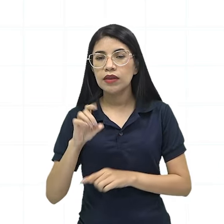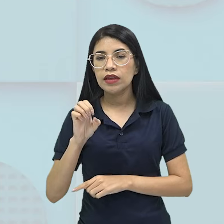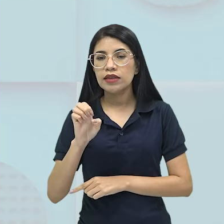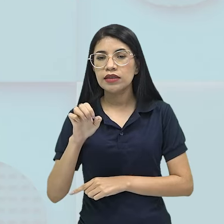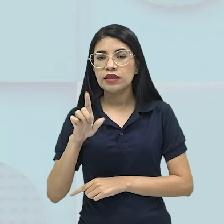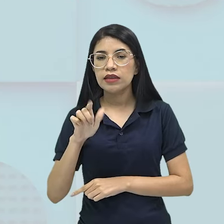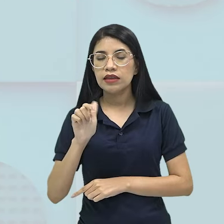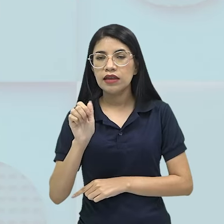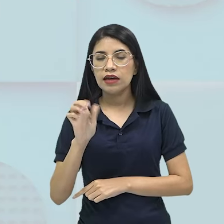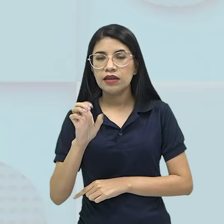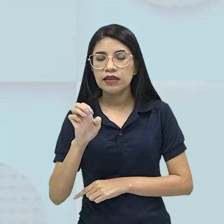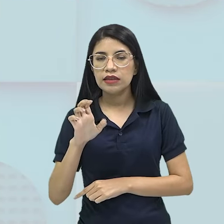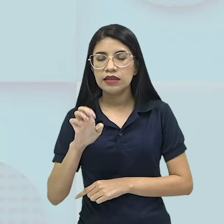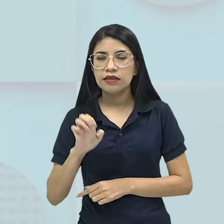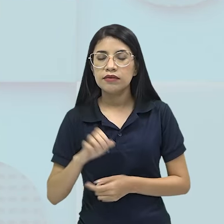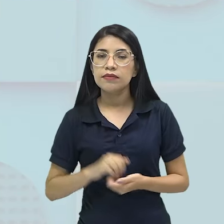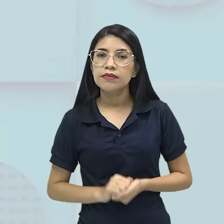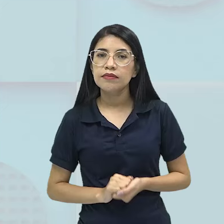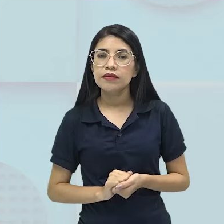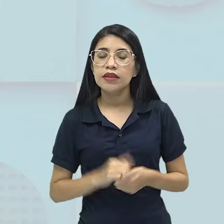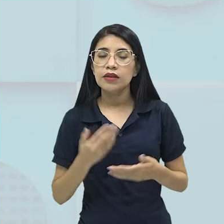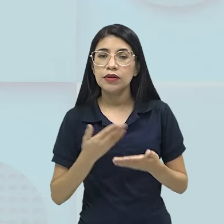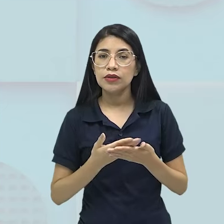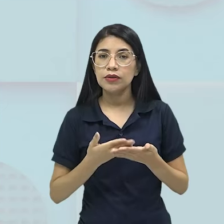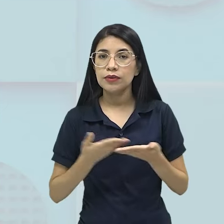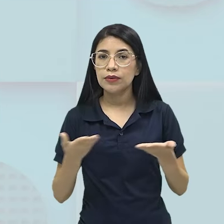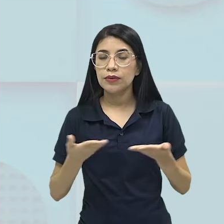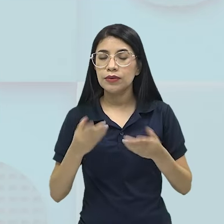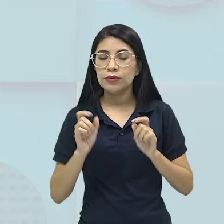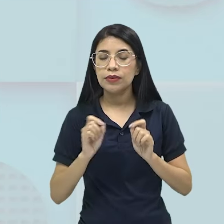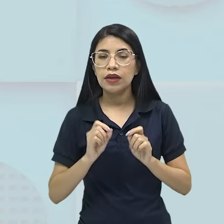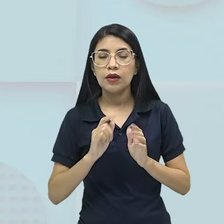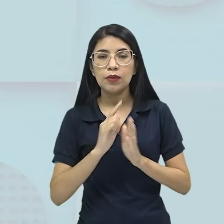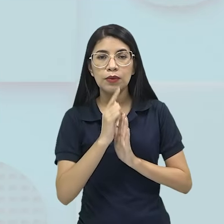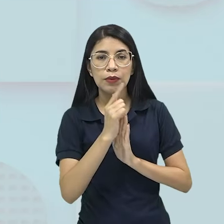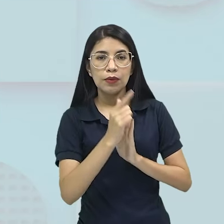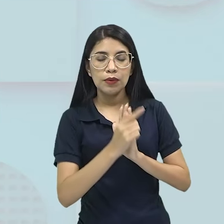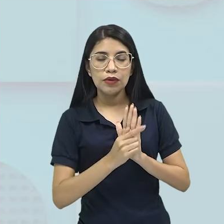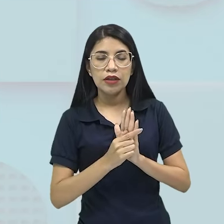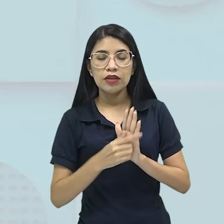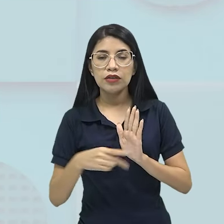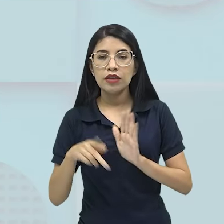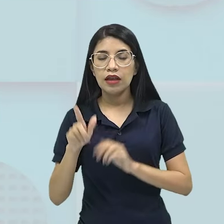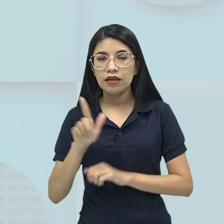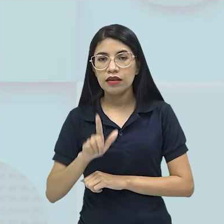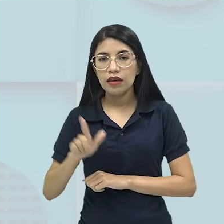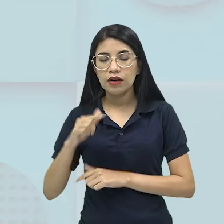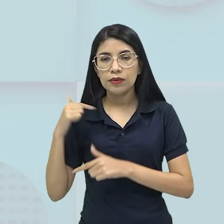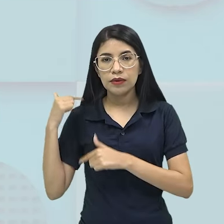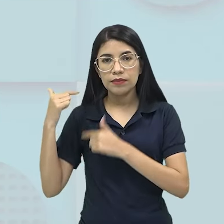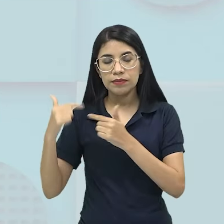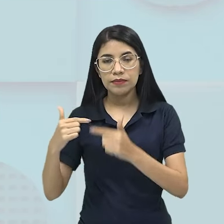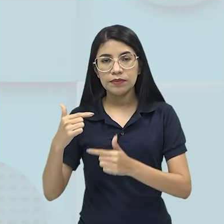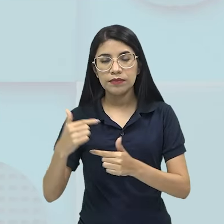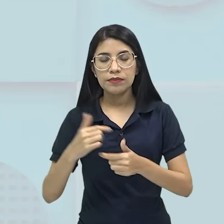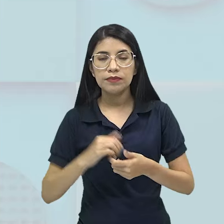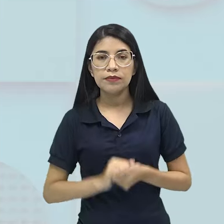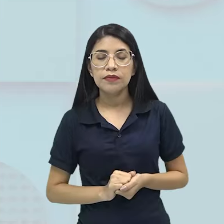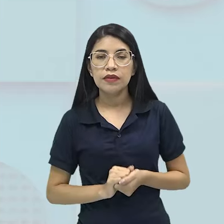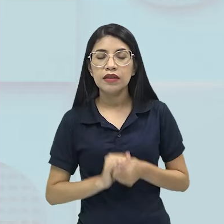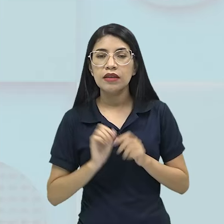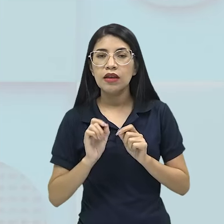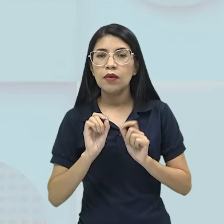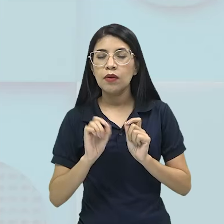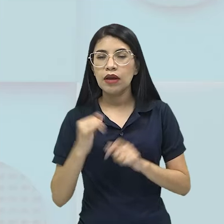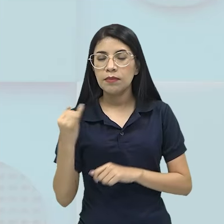desenlace. Muito bem. Aqui nós estudamos, então, sobre os gêneros literários clássicos, né, que são